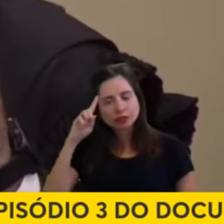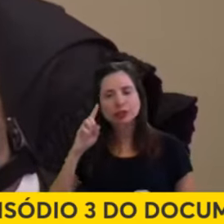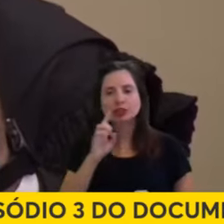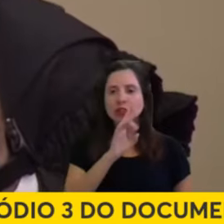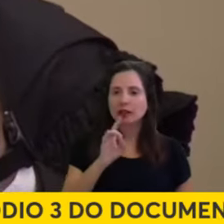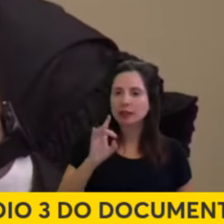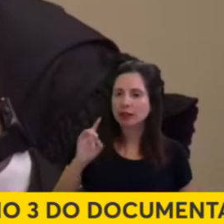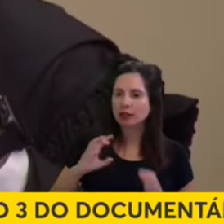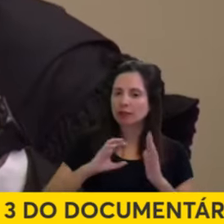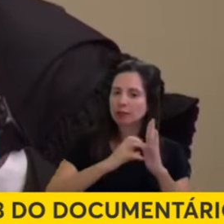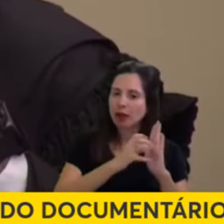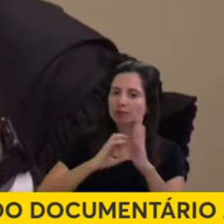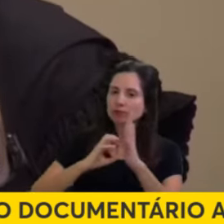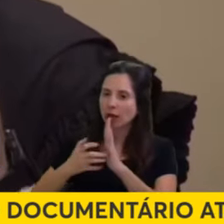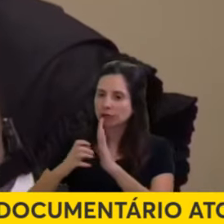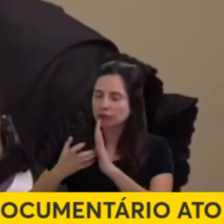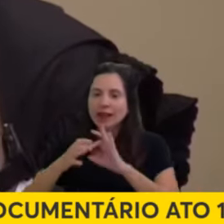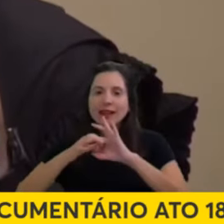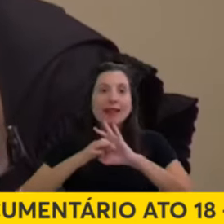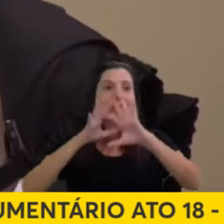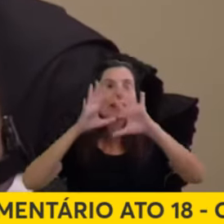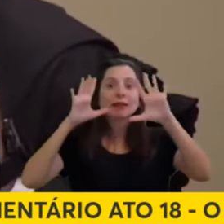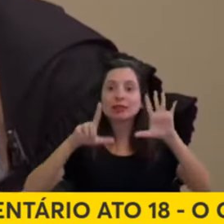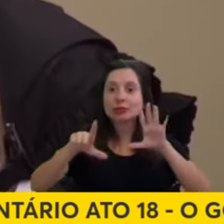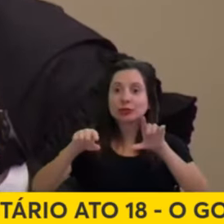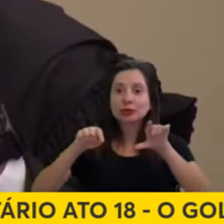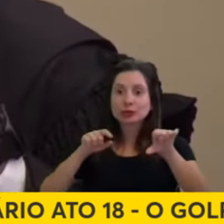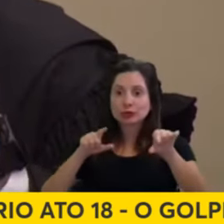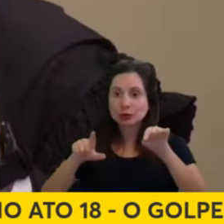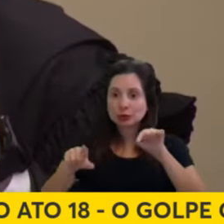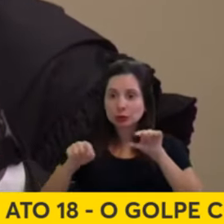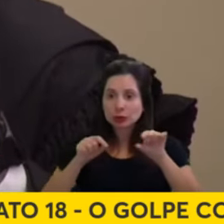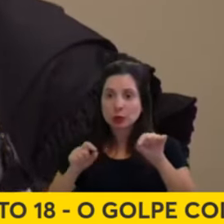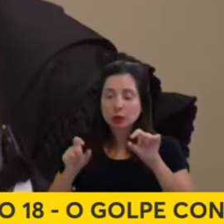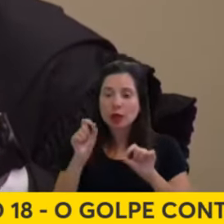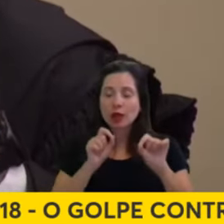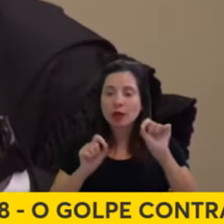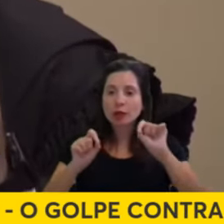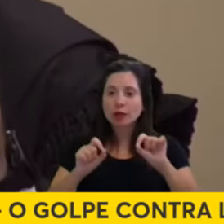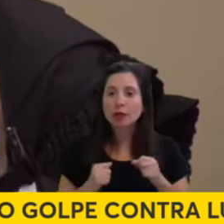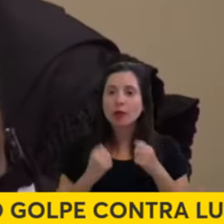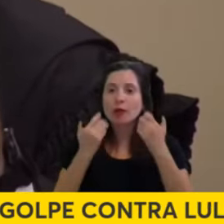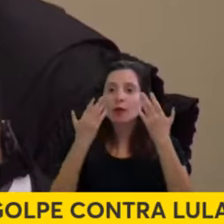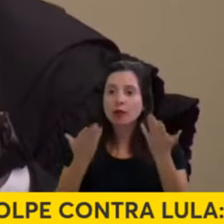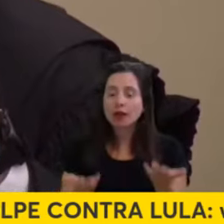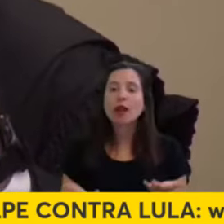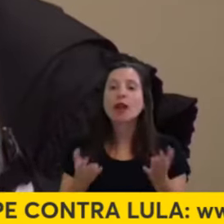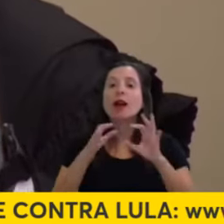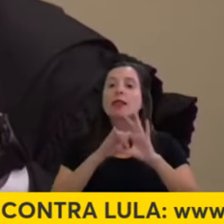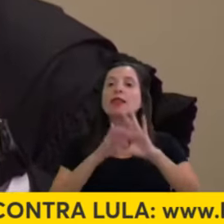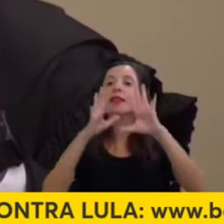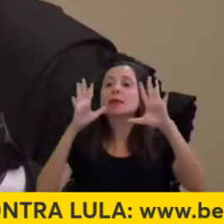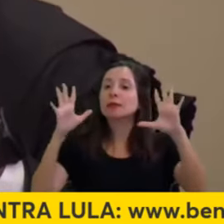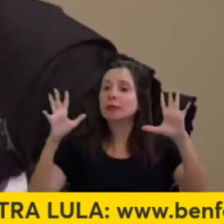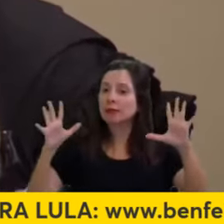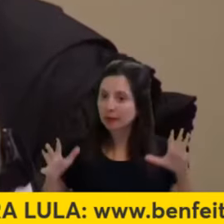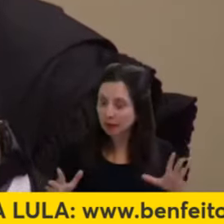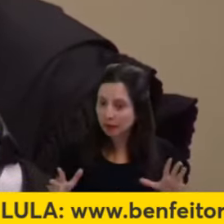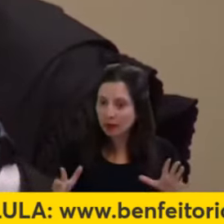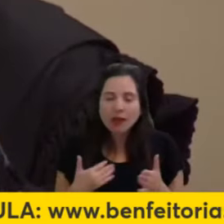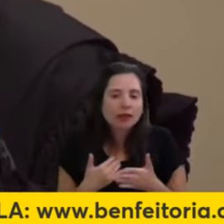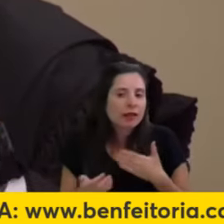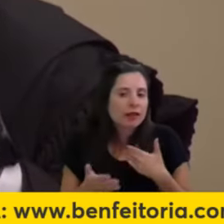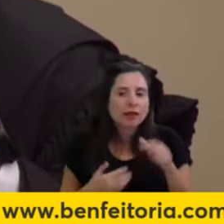partidária essa liberdade de escolha e candidaturas constitui uma das garantias individuais da Democracia facultando-se a quem quer que